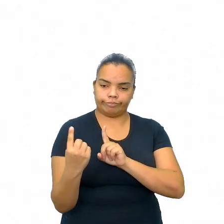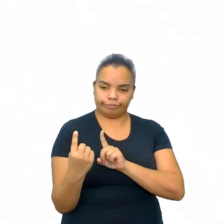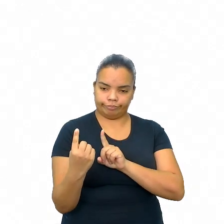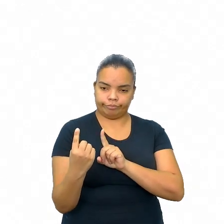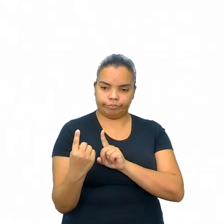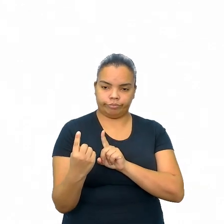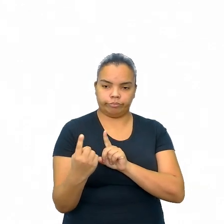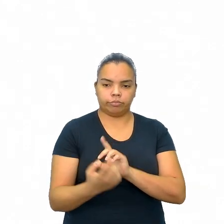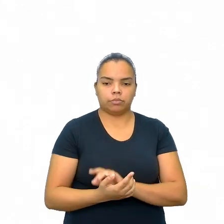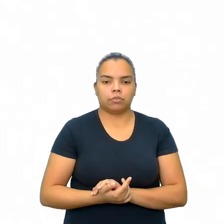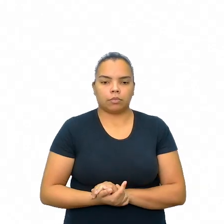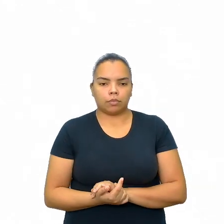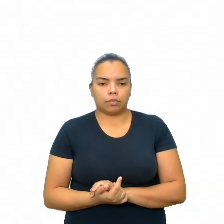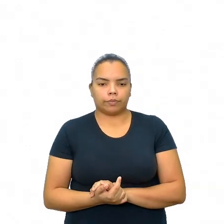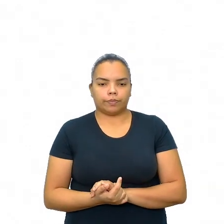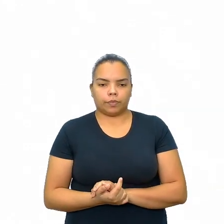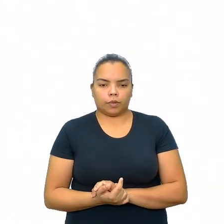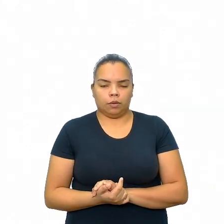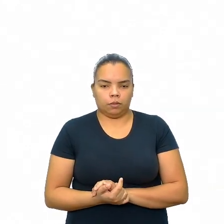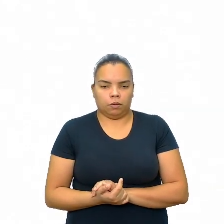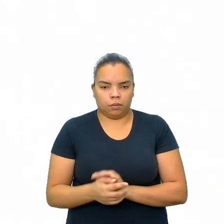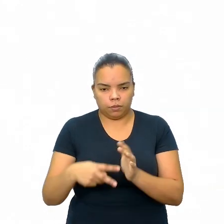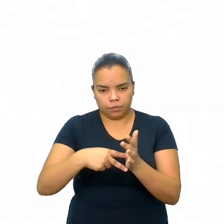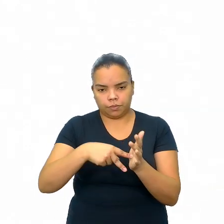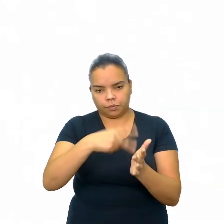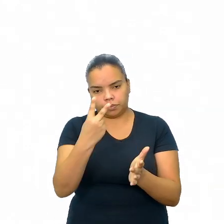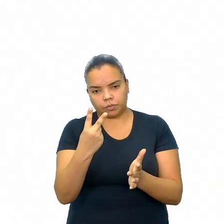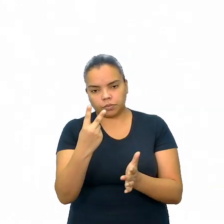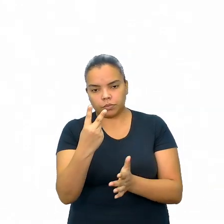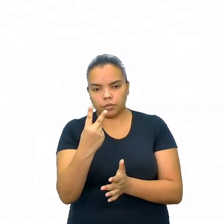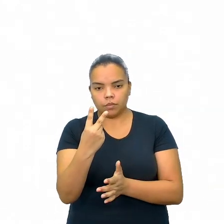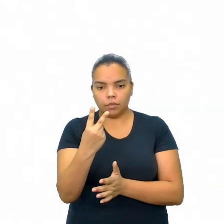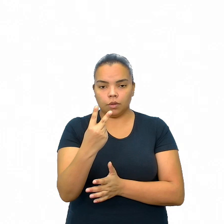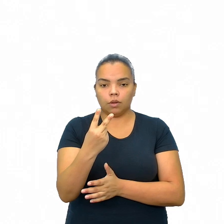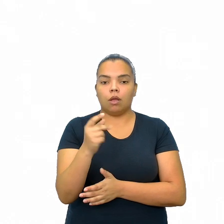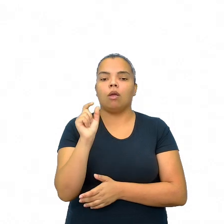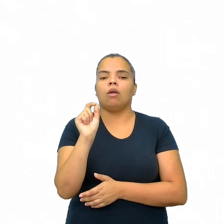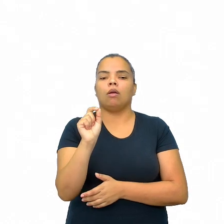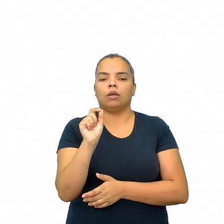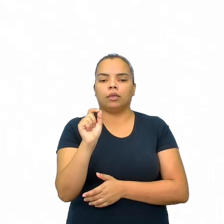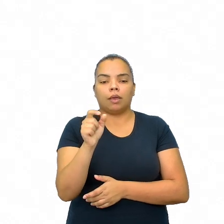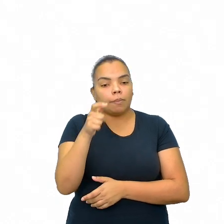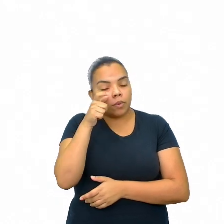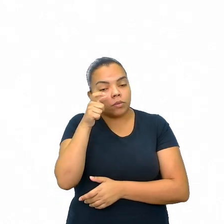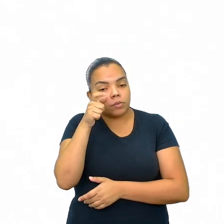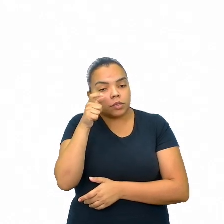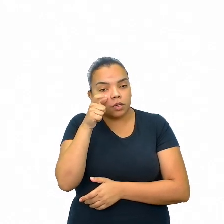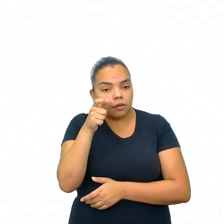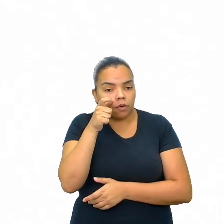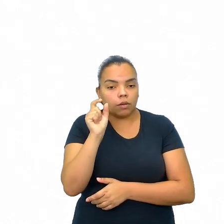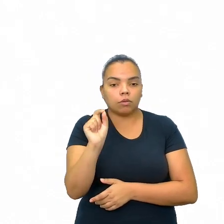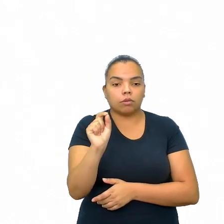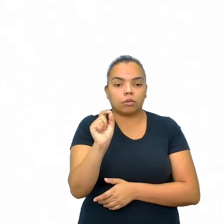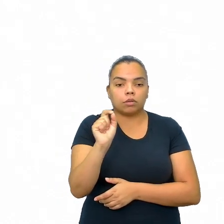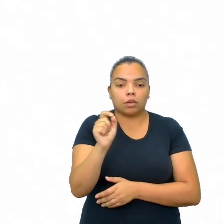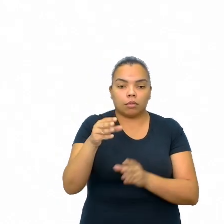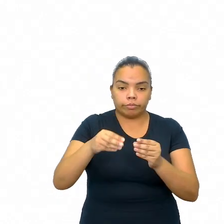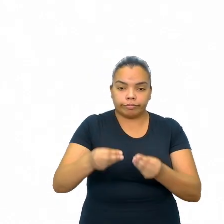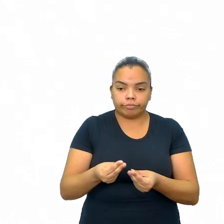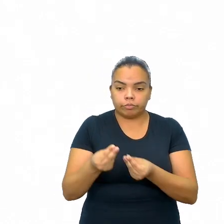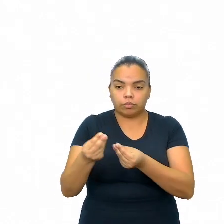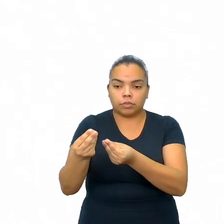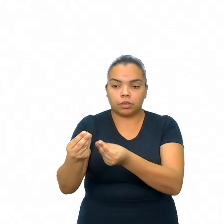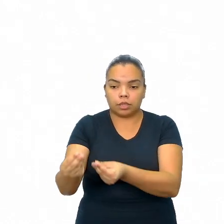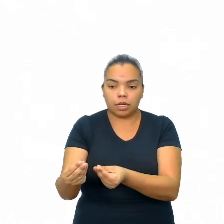O segundo aspecto a ser observado é durante a realização do ditado. Entregar a folha de